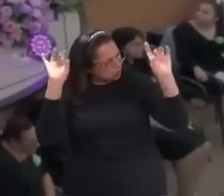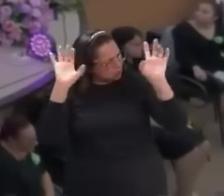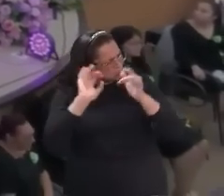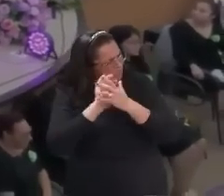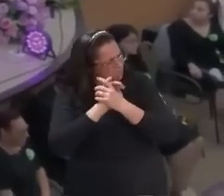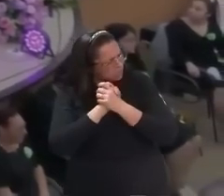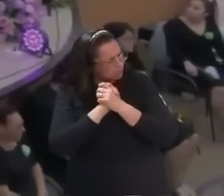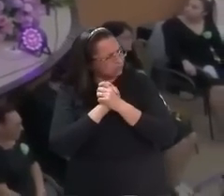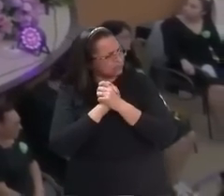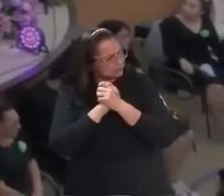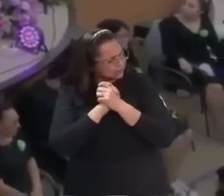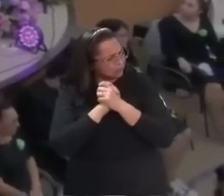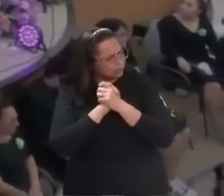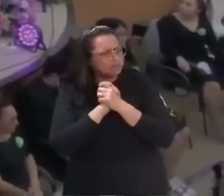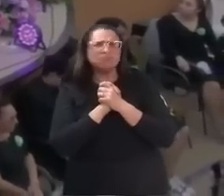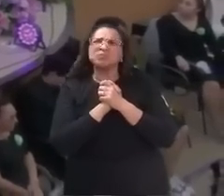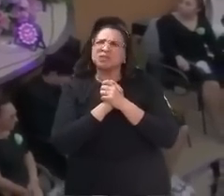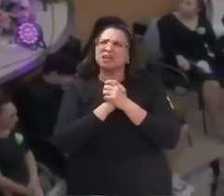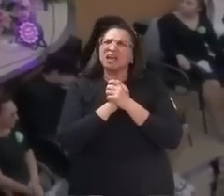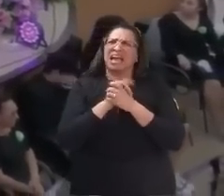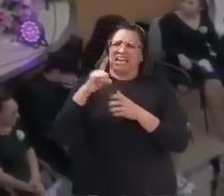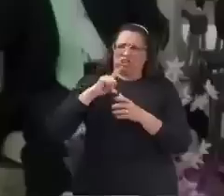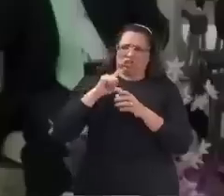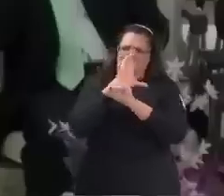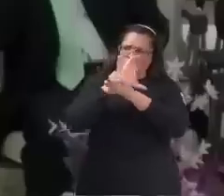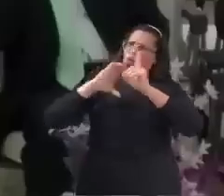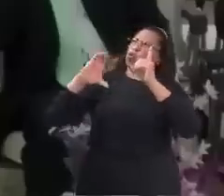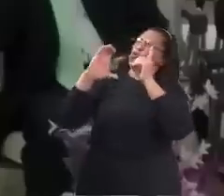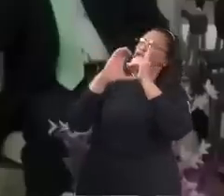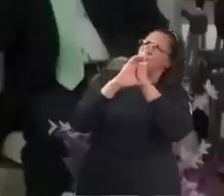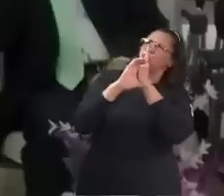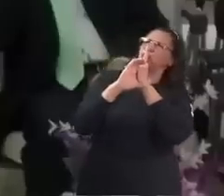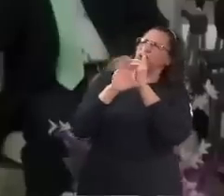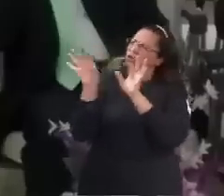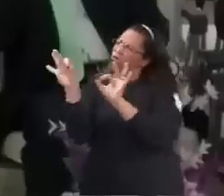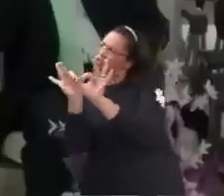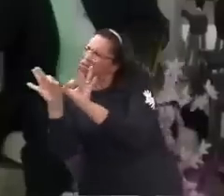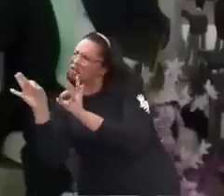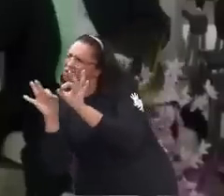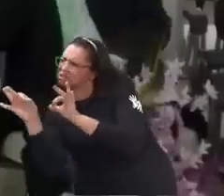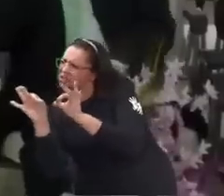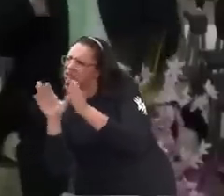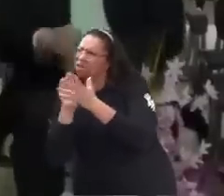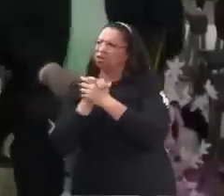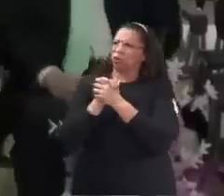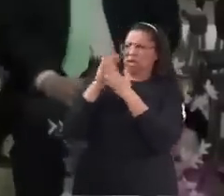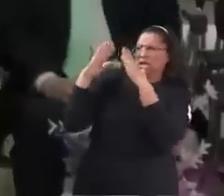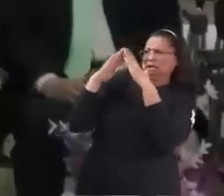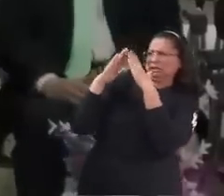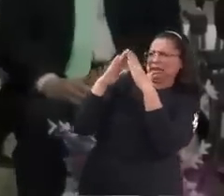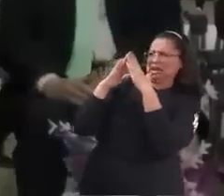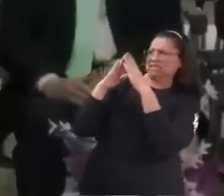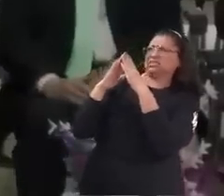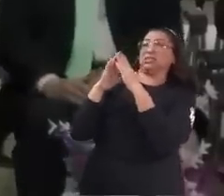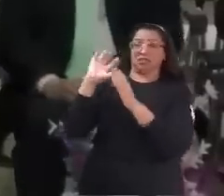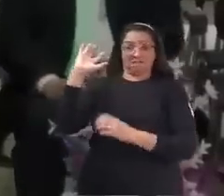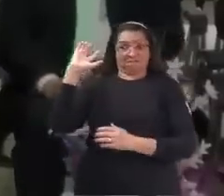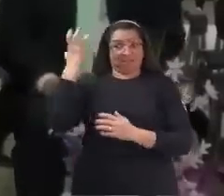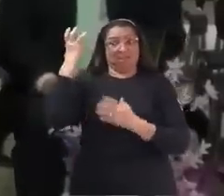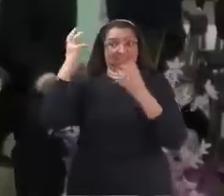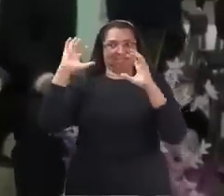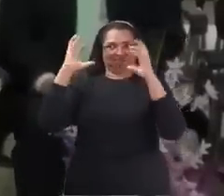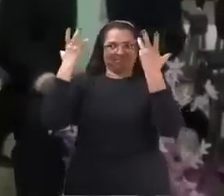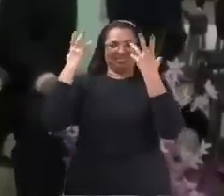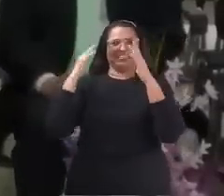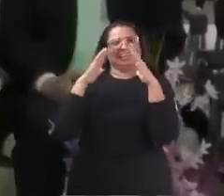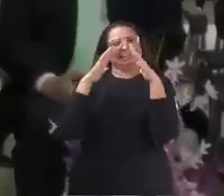que ela amanhecia atarefada e a hora do culto ia chegando, ela ia ficando agitada. Chegou a festa, aí eu digo,